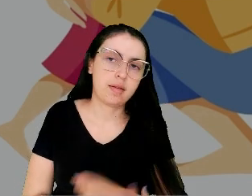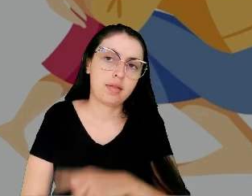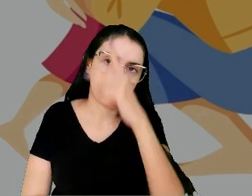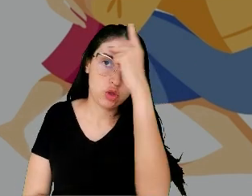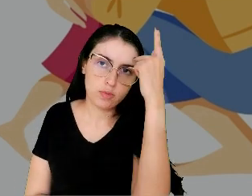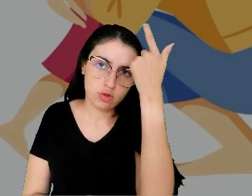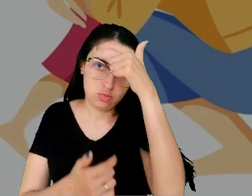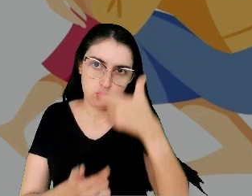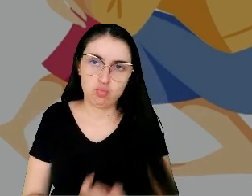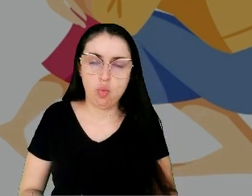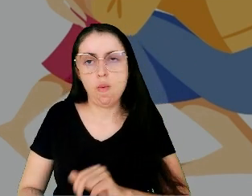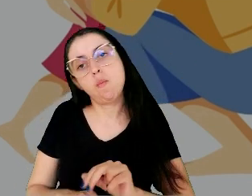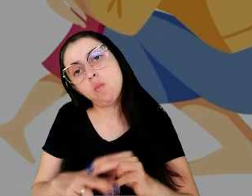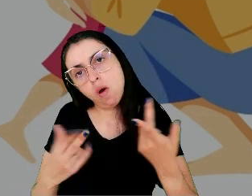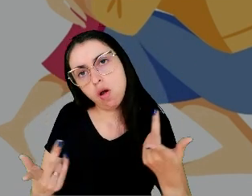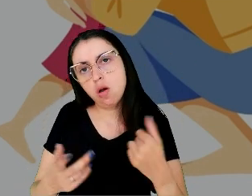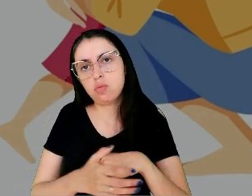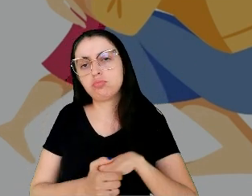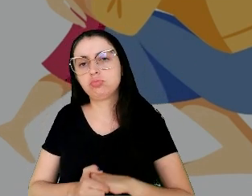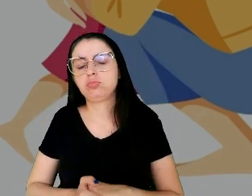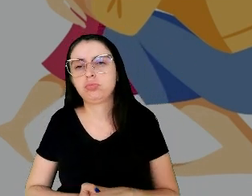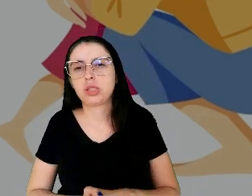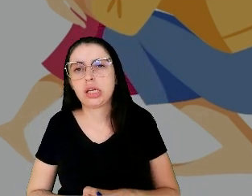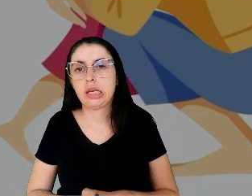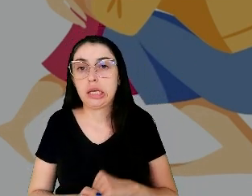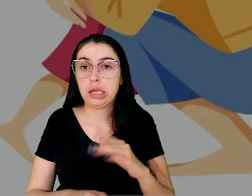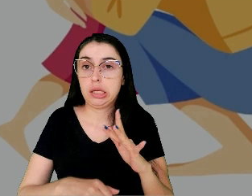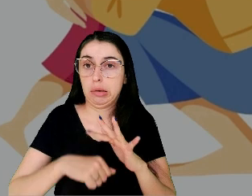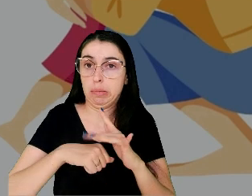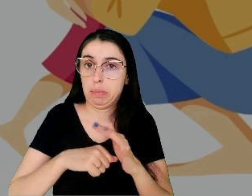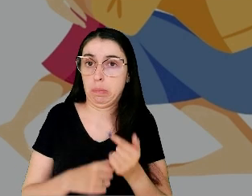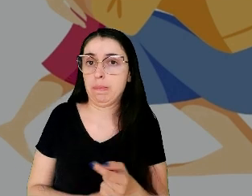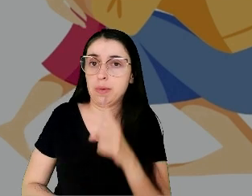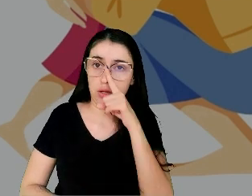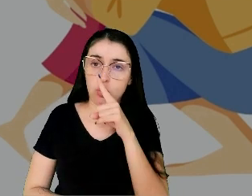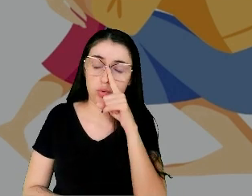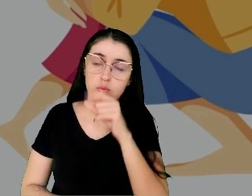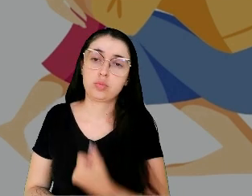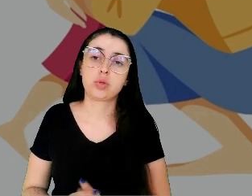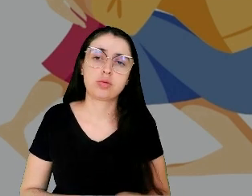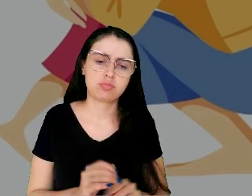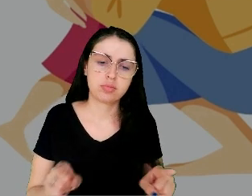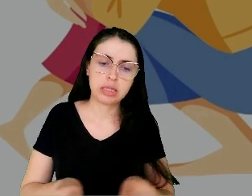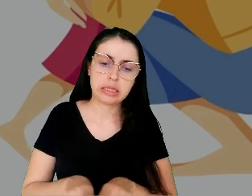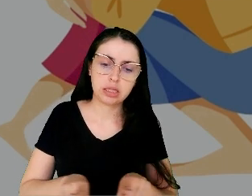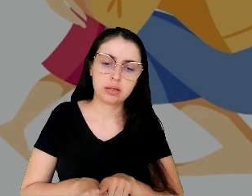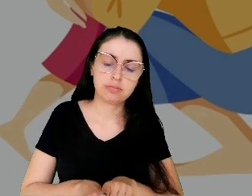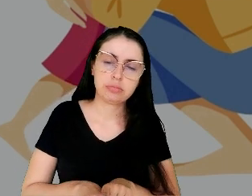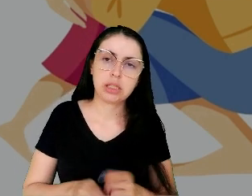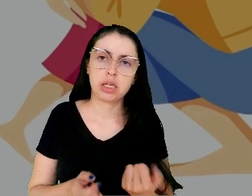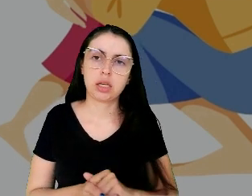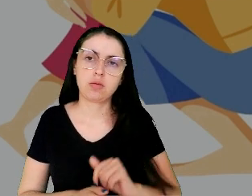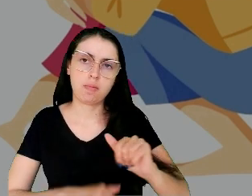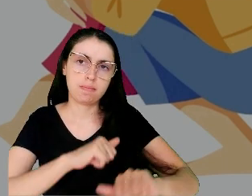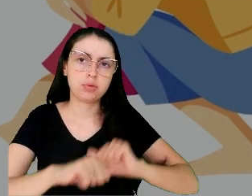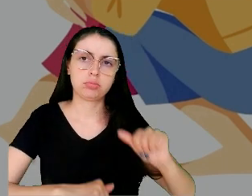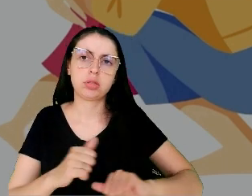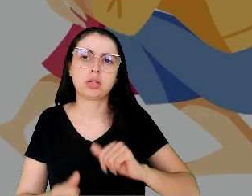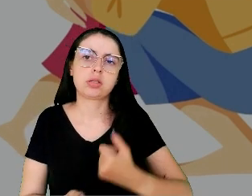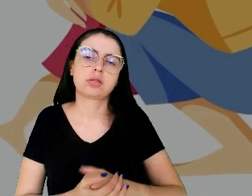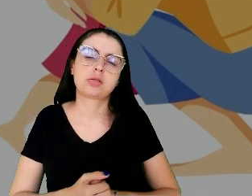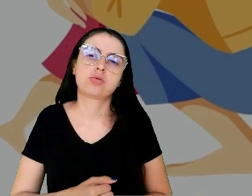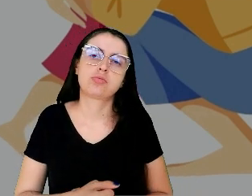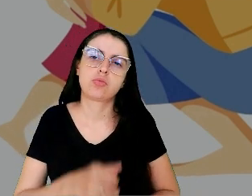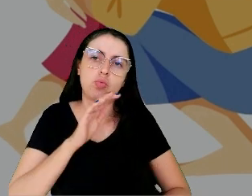que é mais vulnerável. Enfim, nos Estados Unidos também nós temos mudanças de